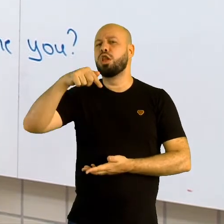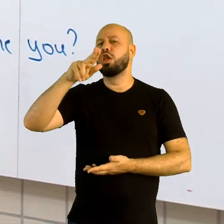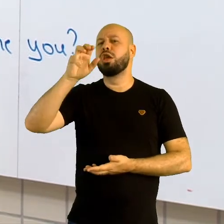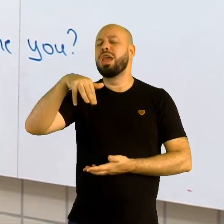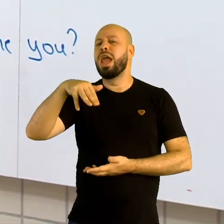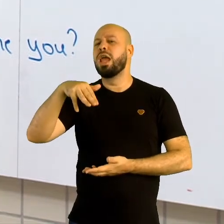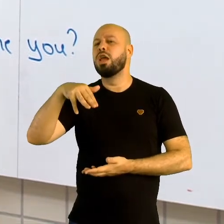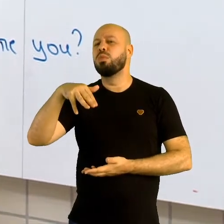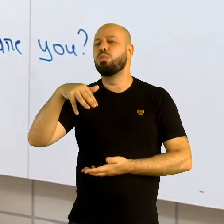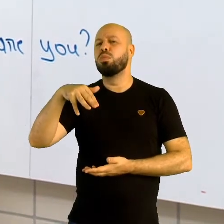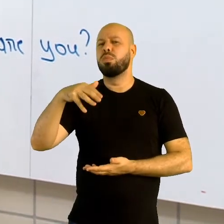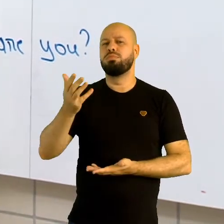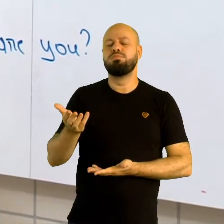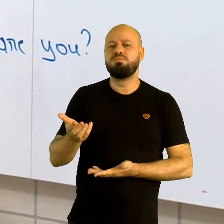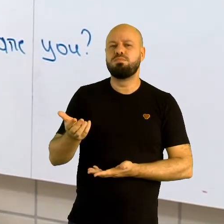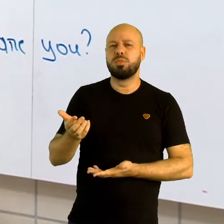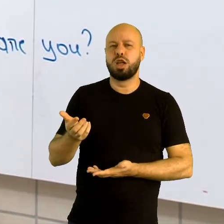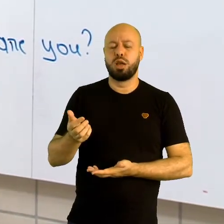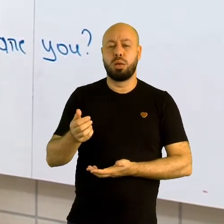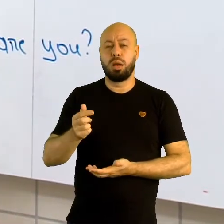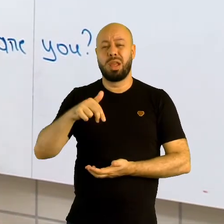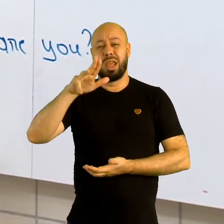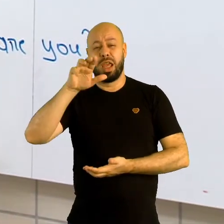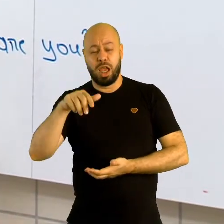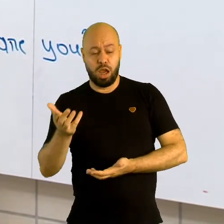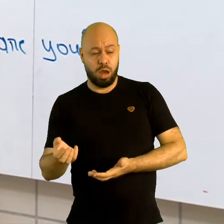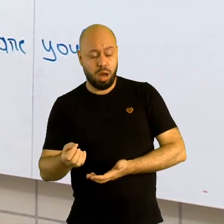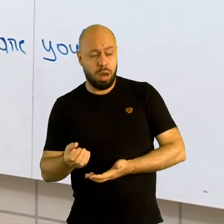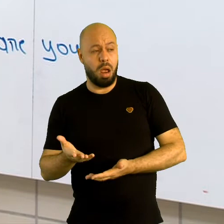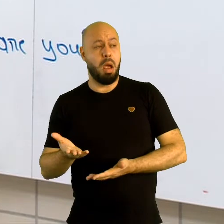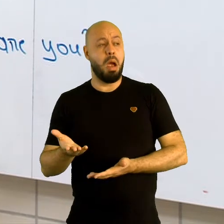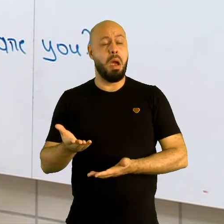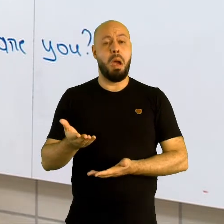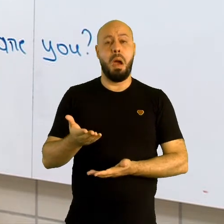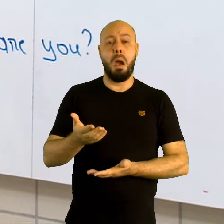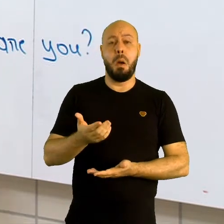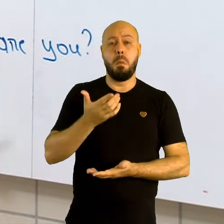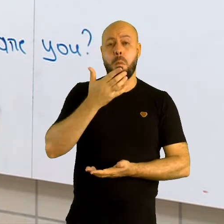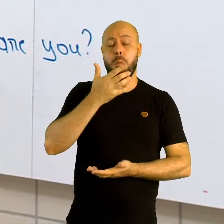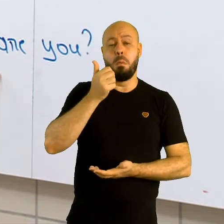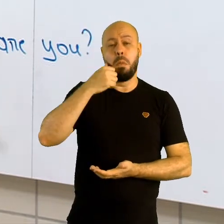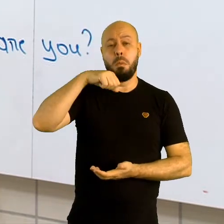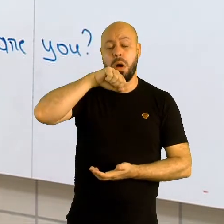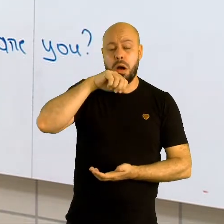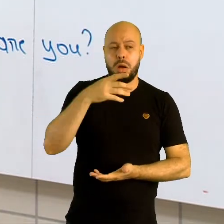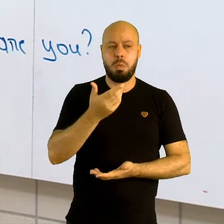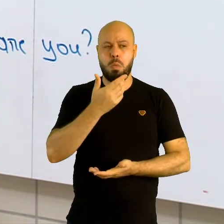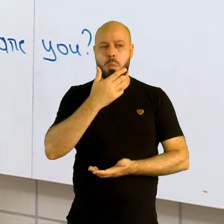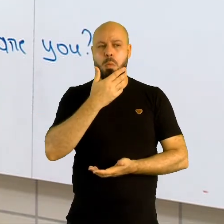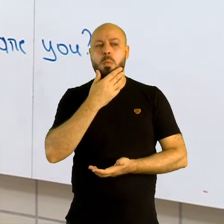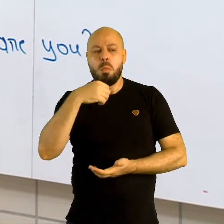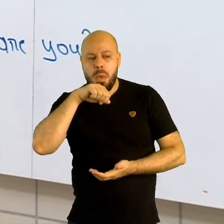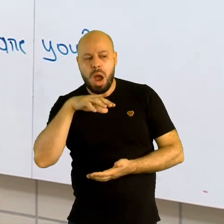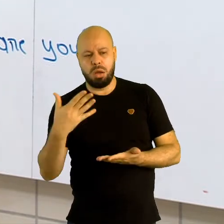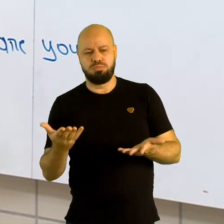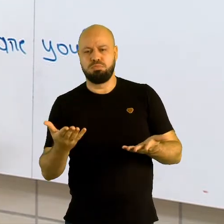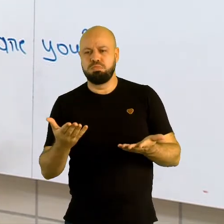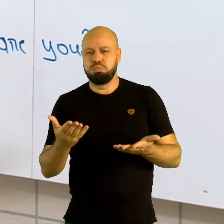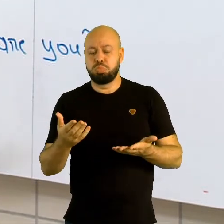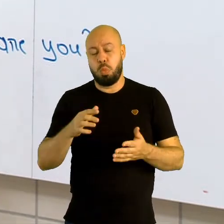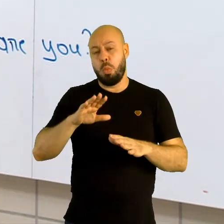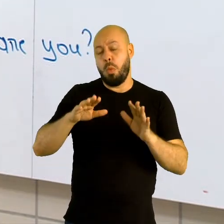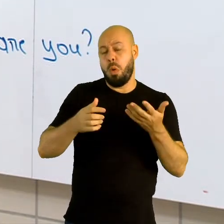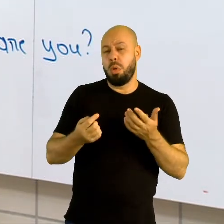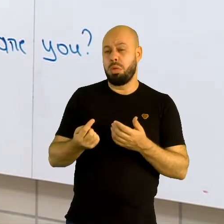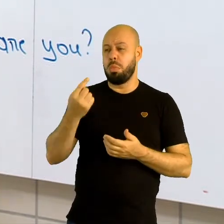grandmother? Who is your grandfather? Ou então, who was, no passado, who was your